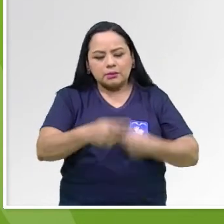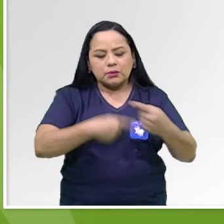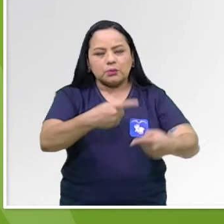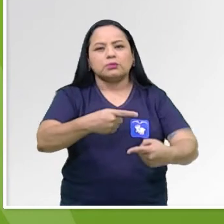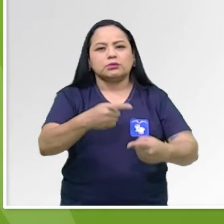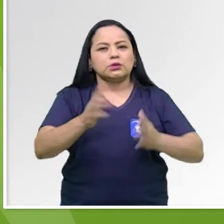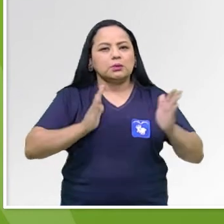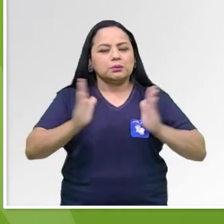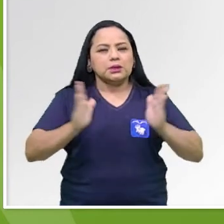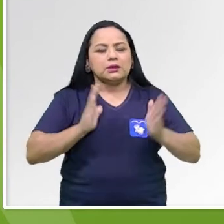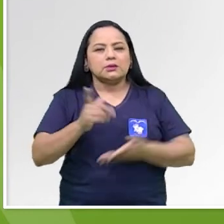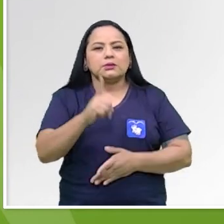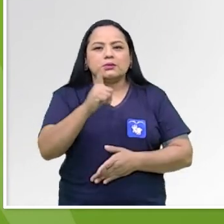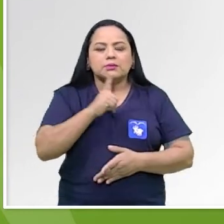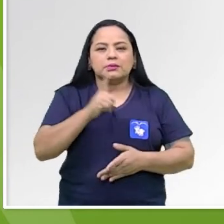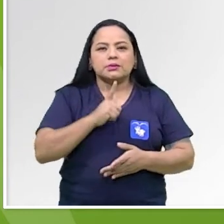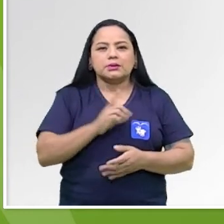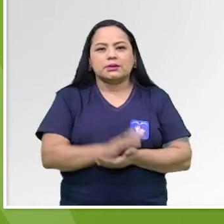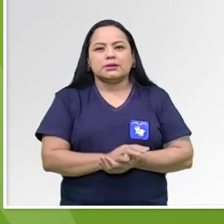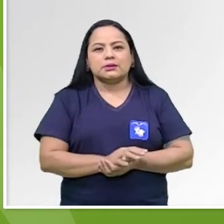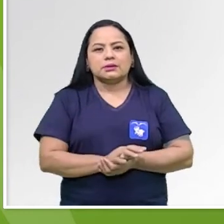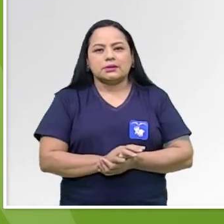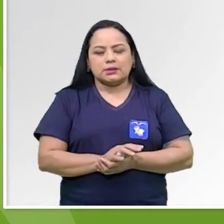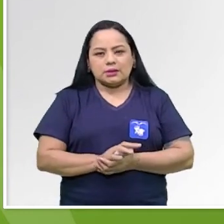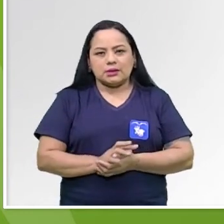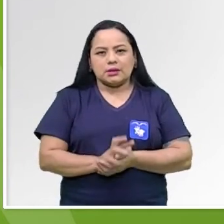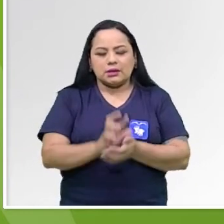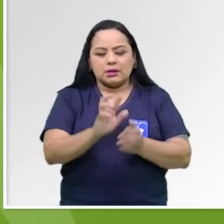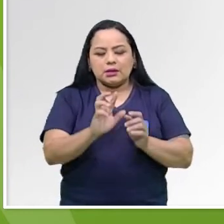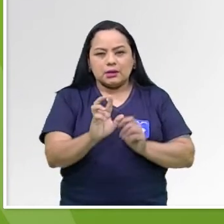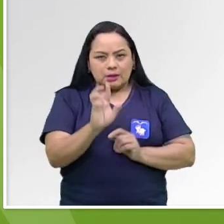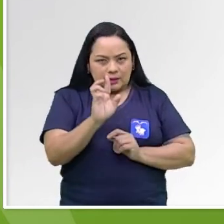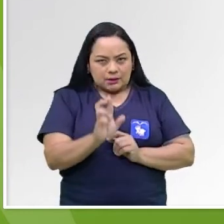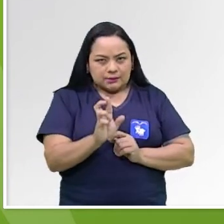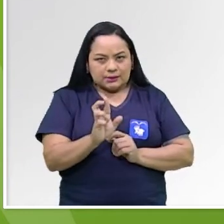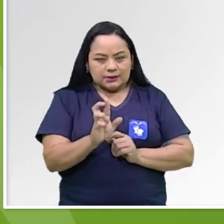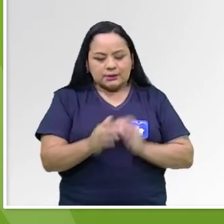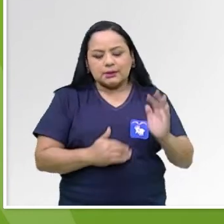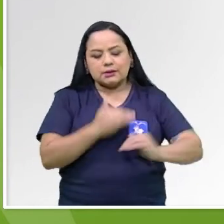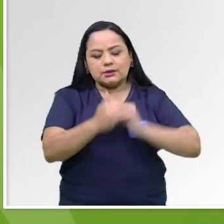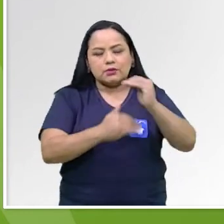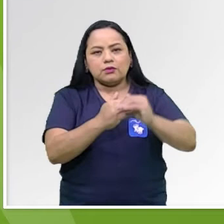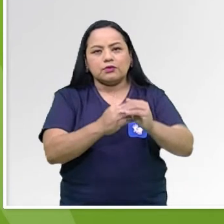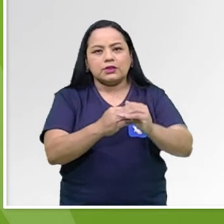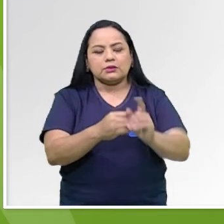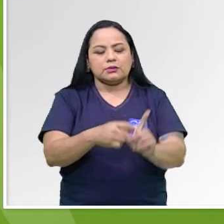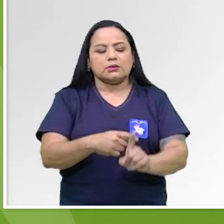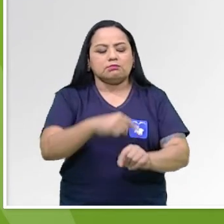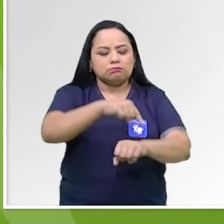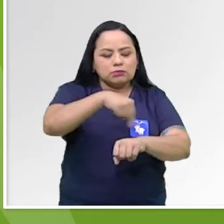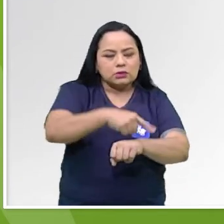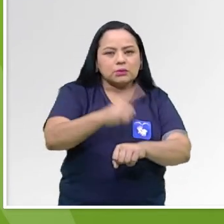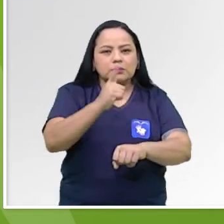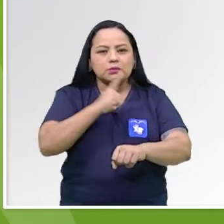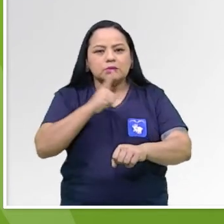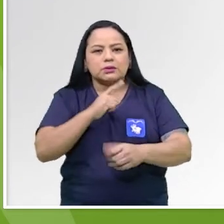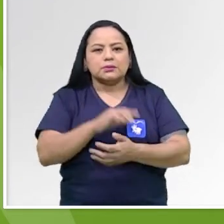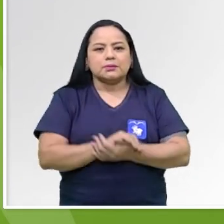bom tempo ali gerando os indivíduos, gerando seus filhotes no seu ventre, tá? Já que a